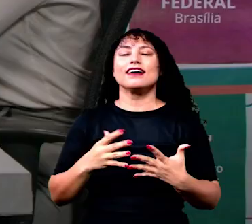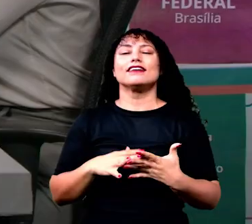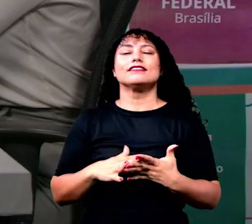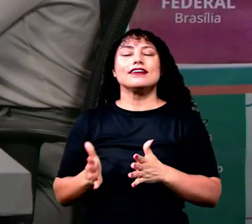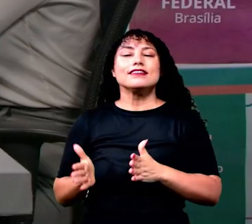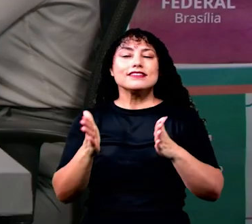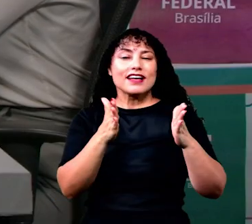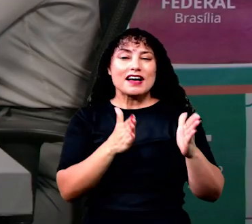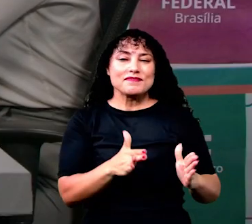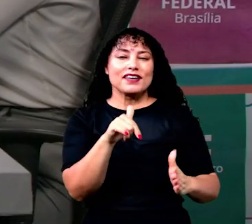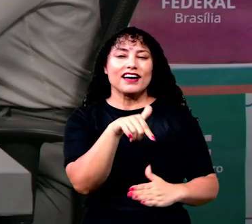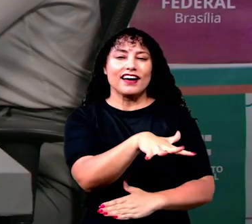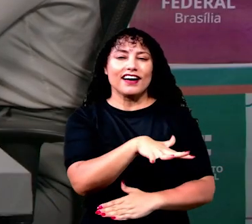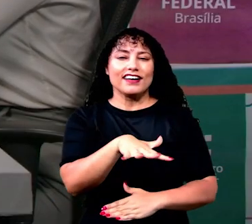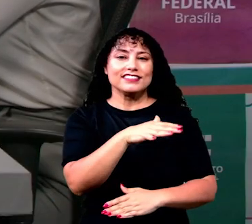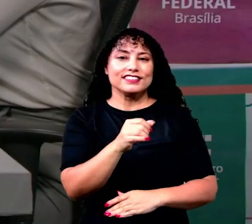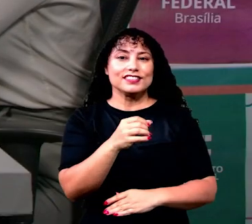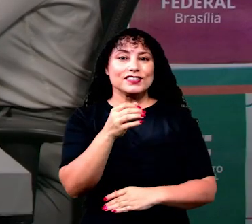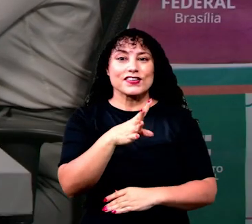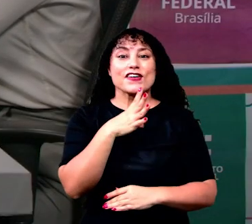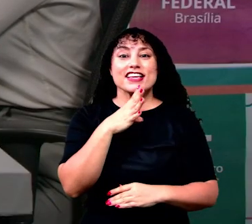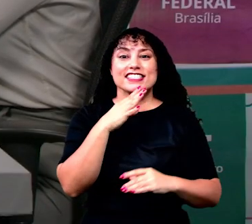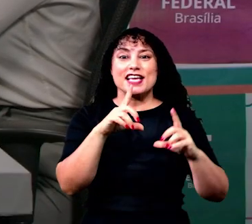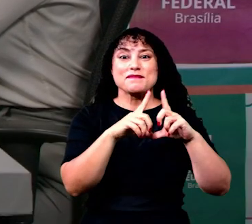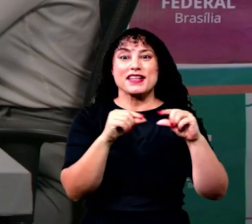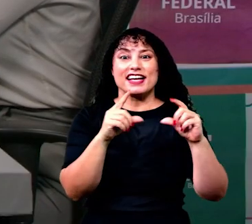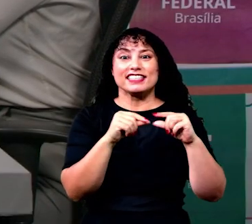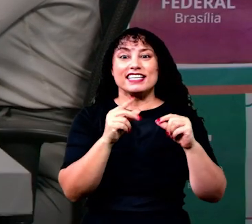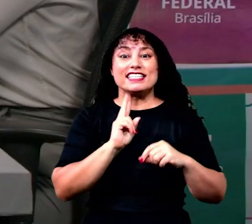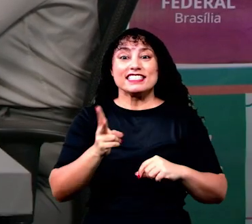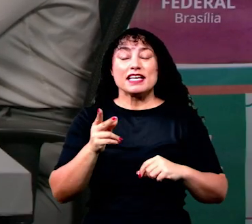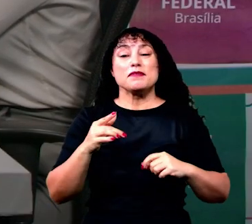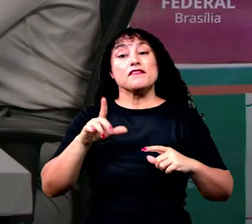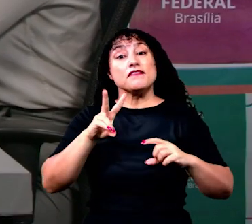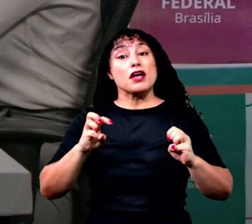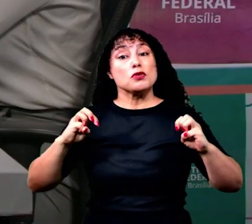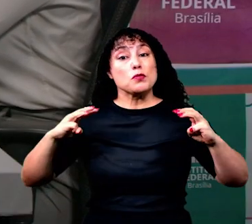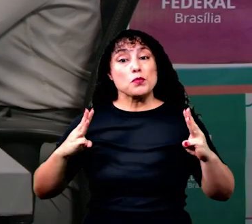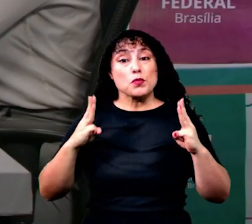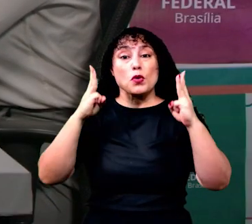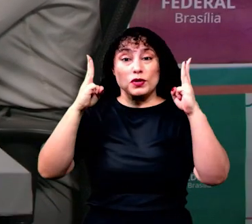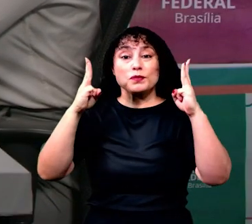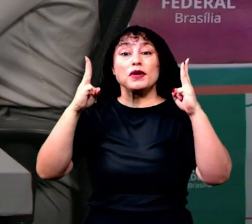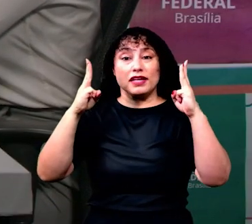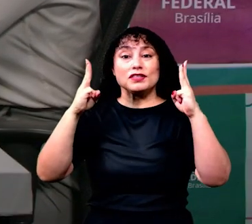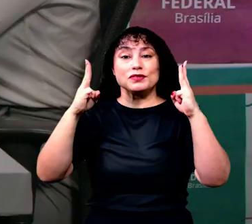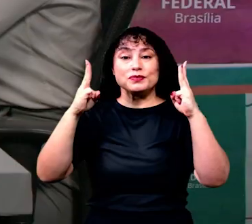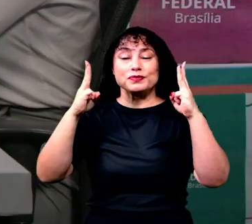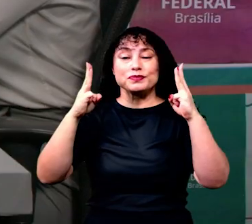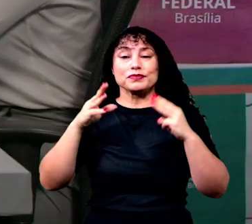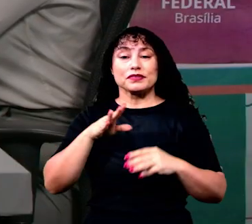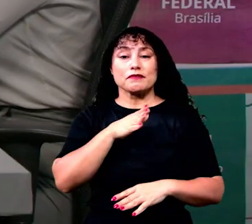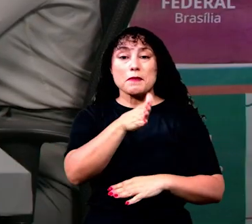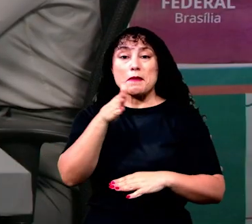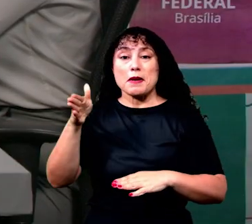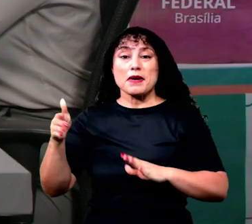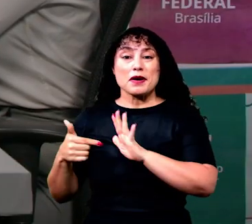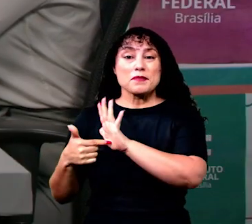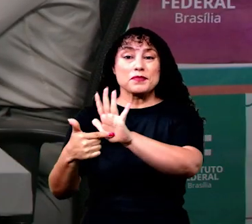explicar. Essa parte de conhecer Brasília, a gente sempre vai para os monumentos, né. Uhum.